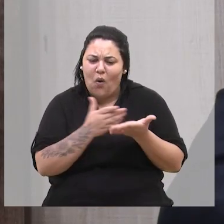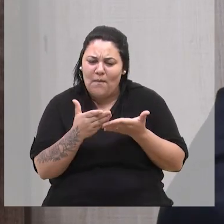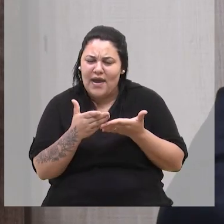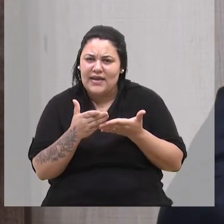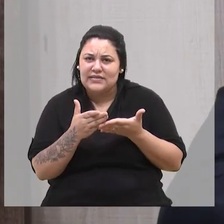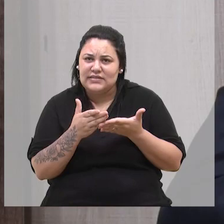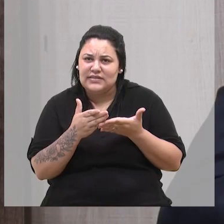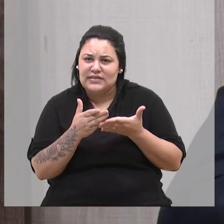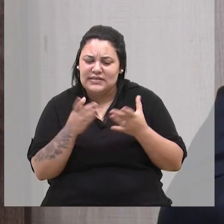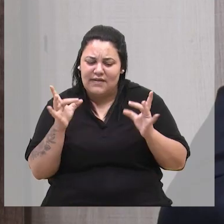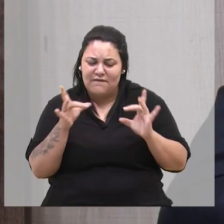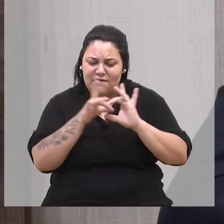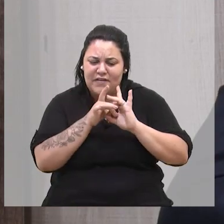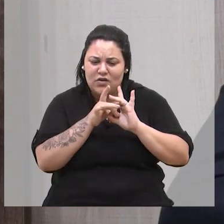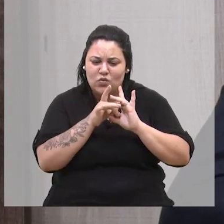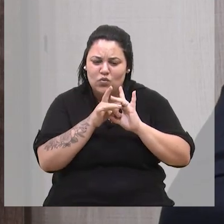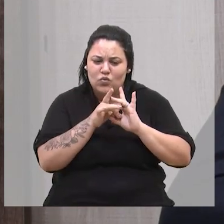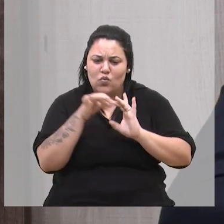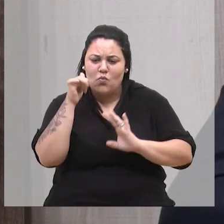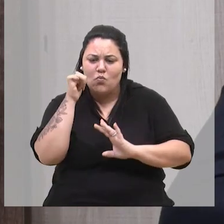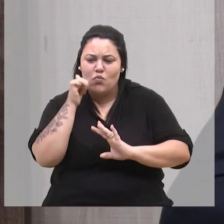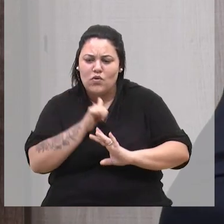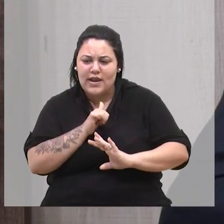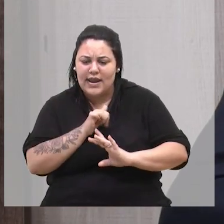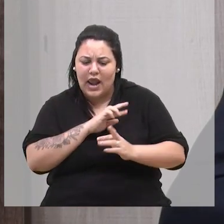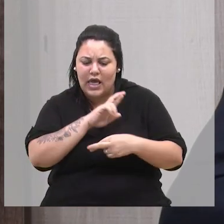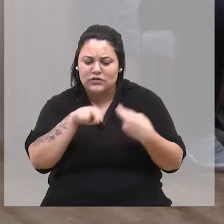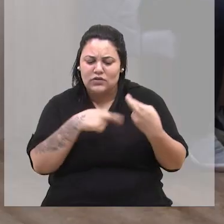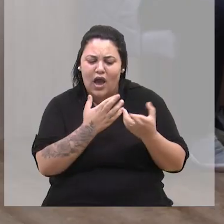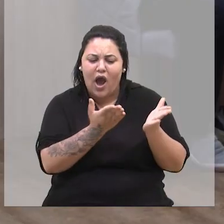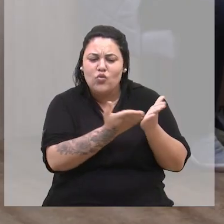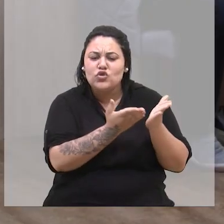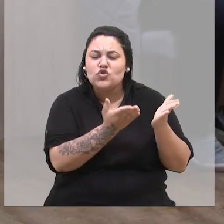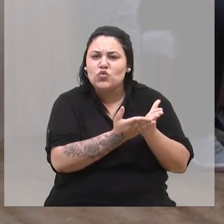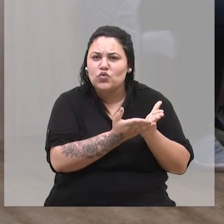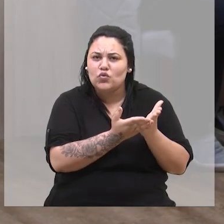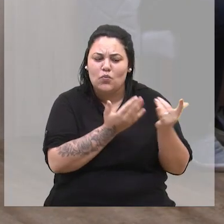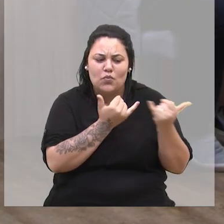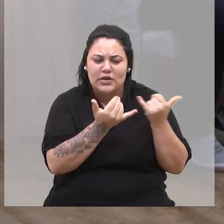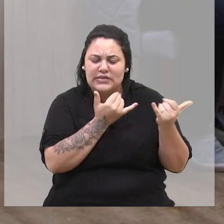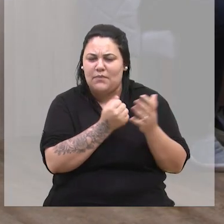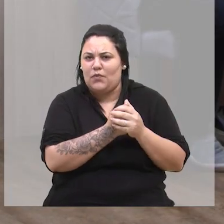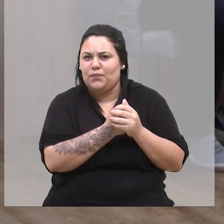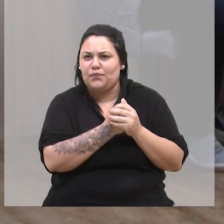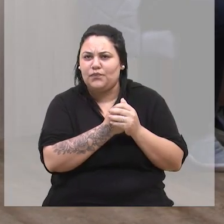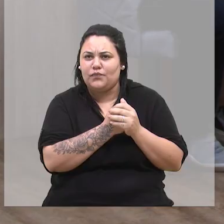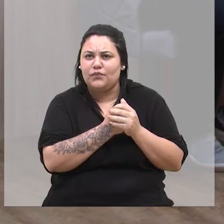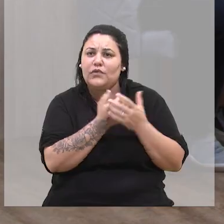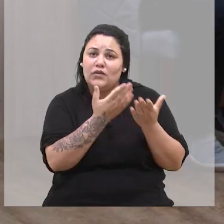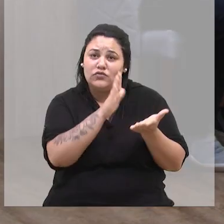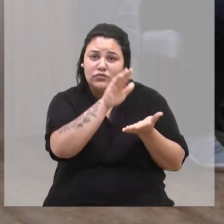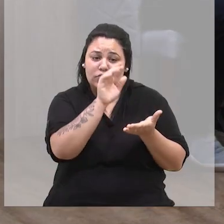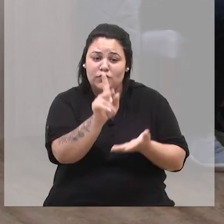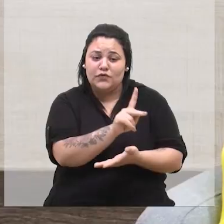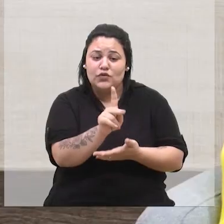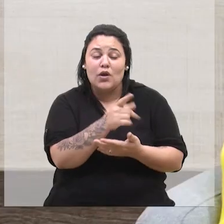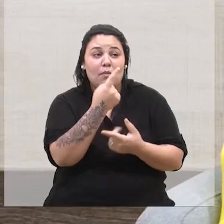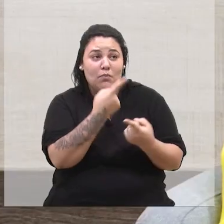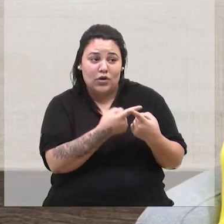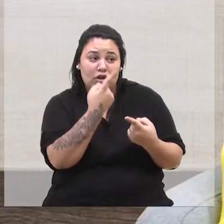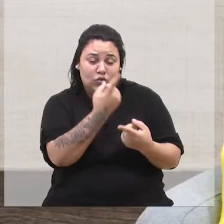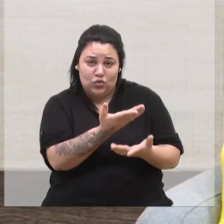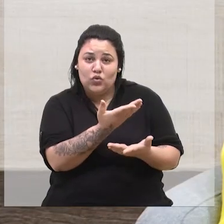pegar esse vínculo de mulheres com a docência, por exemplo. Eu estou lhe chamando de professora porque a senhora, de